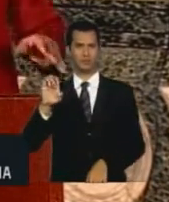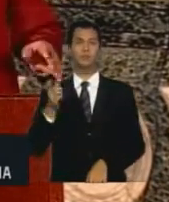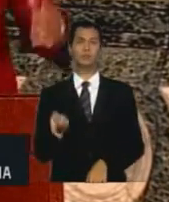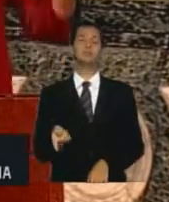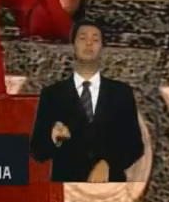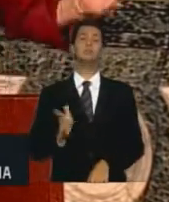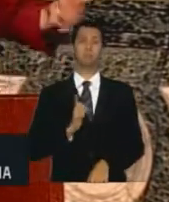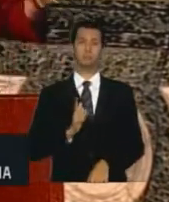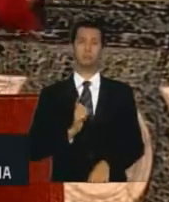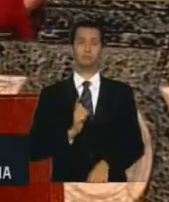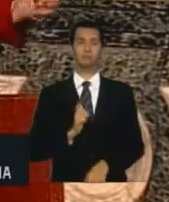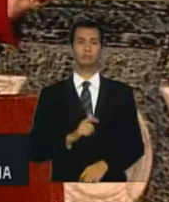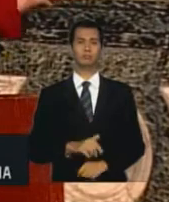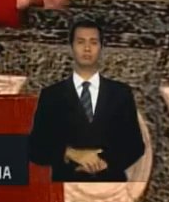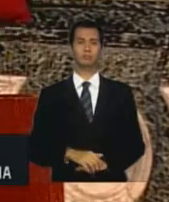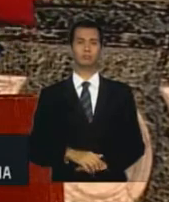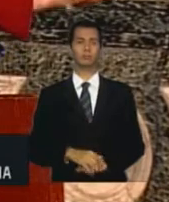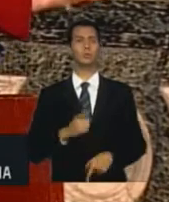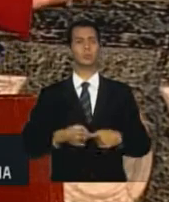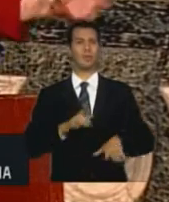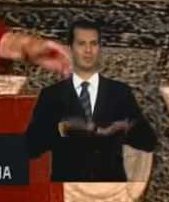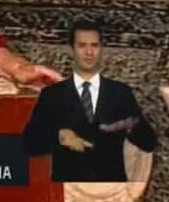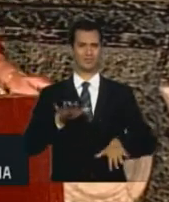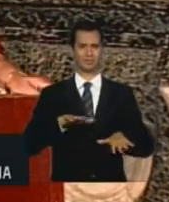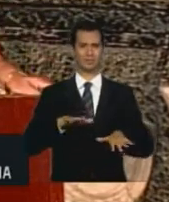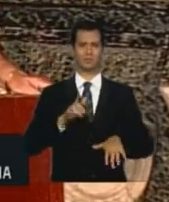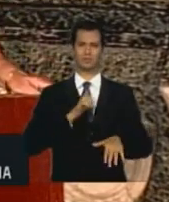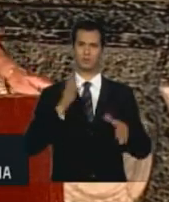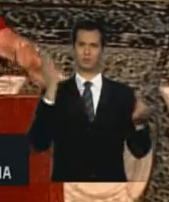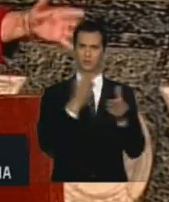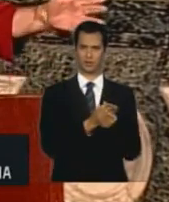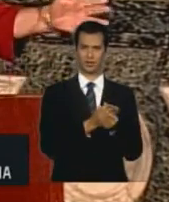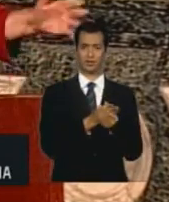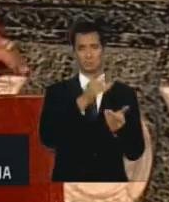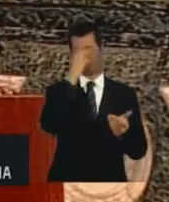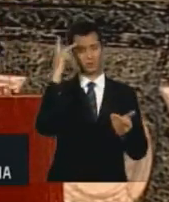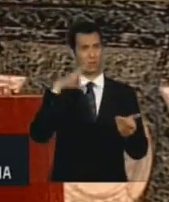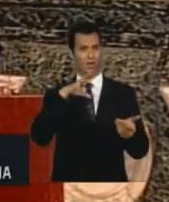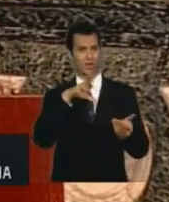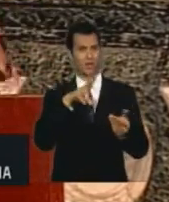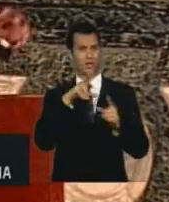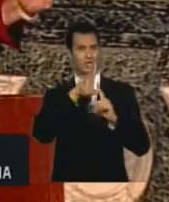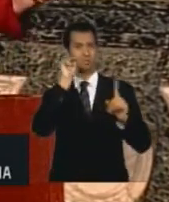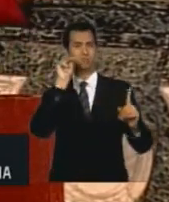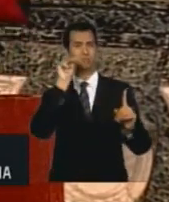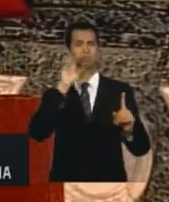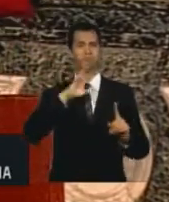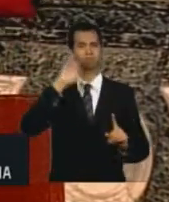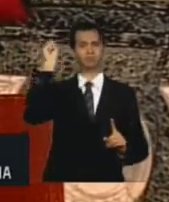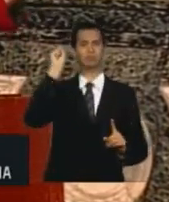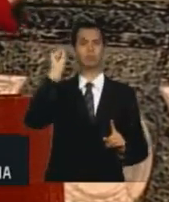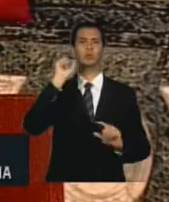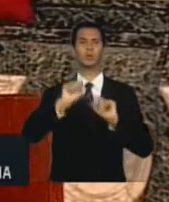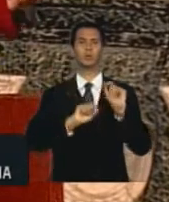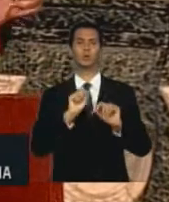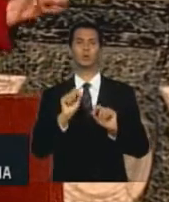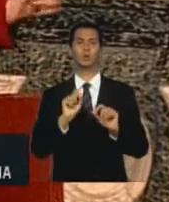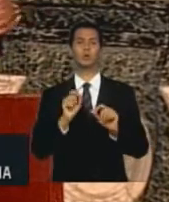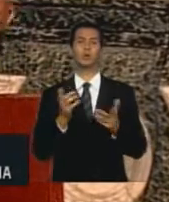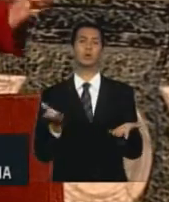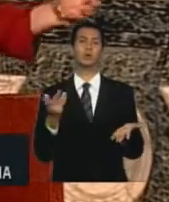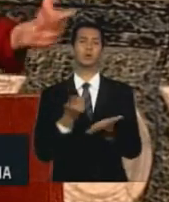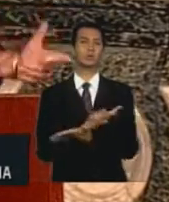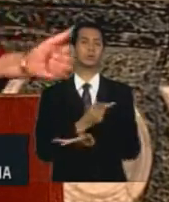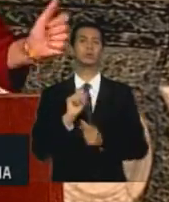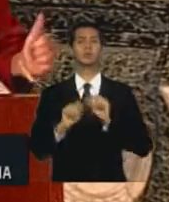muitas vezes se ganha, as pessoas ganham litígios judiciais e aí há até uma controvérsia se, de